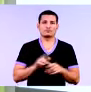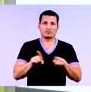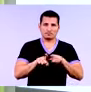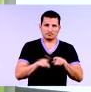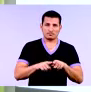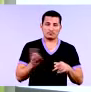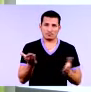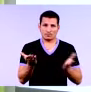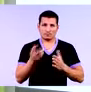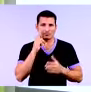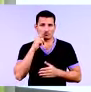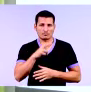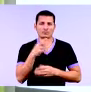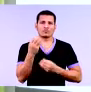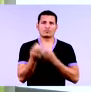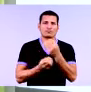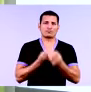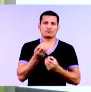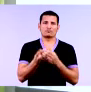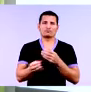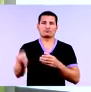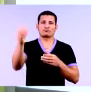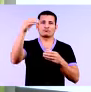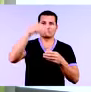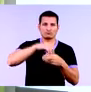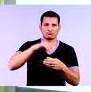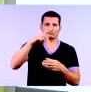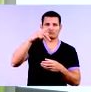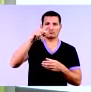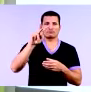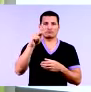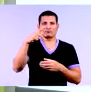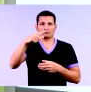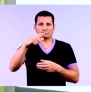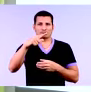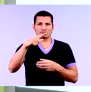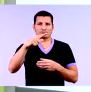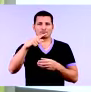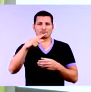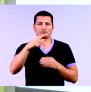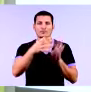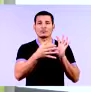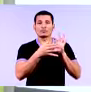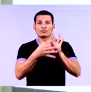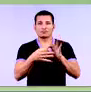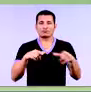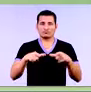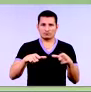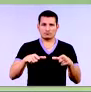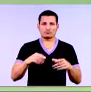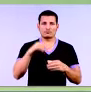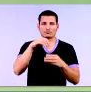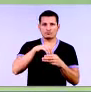é como inserir PHP dentro do contexto de trabalho. Vamos à lousa.